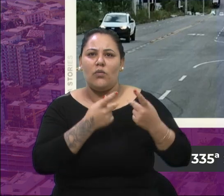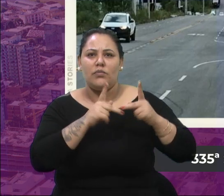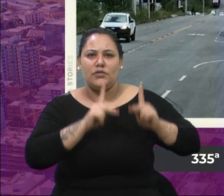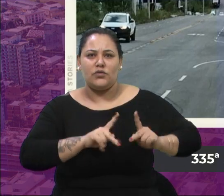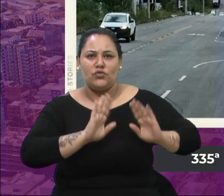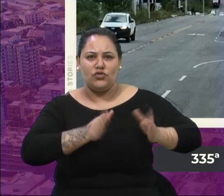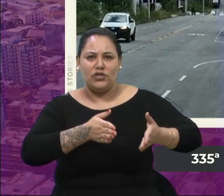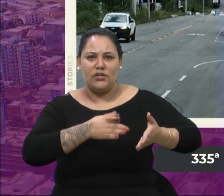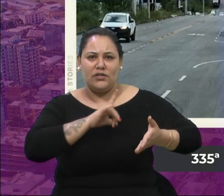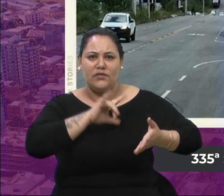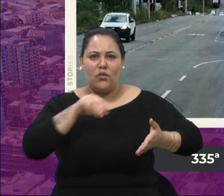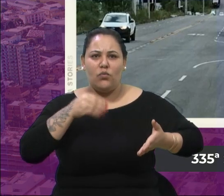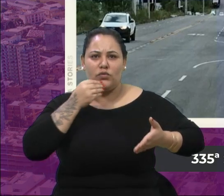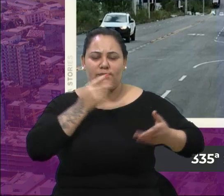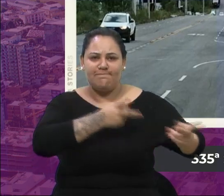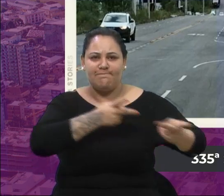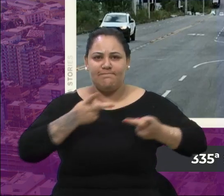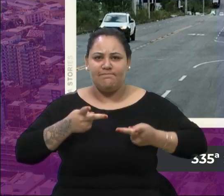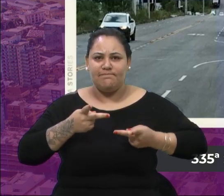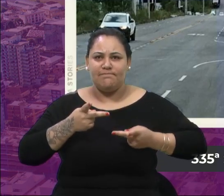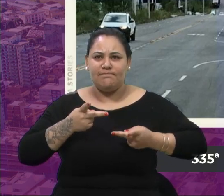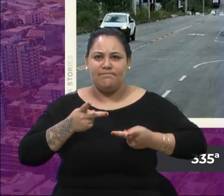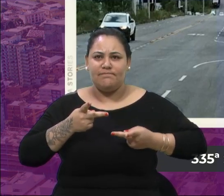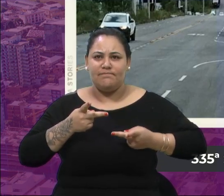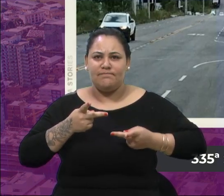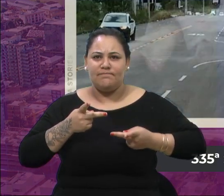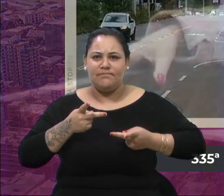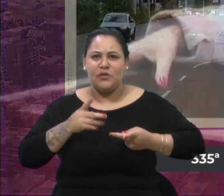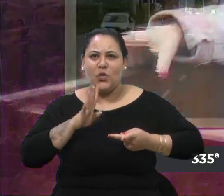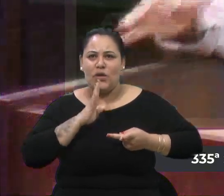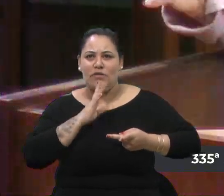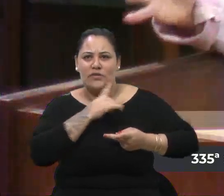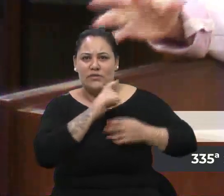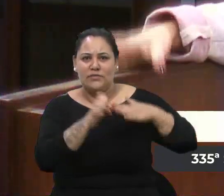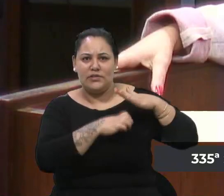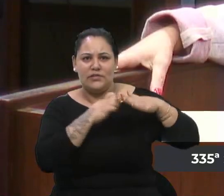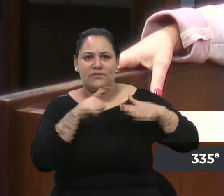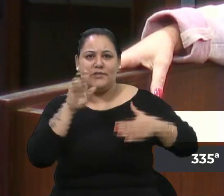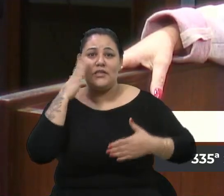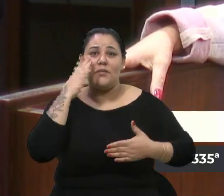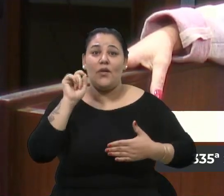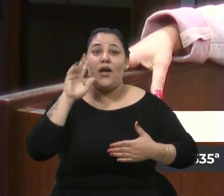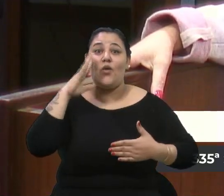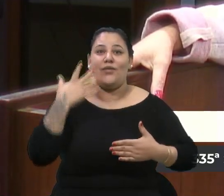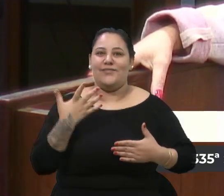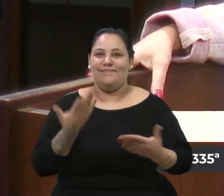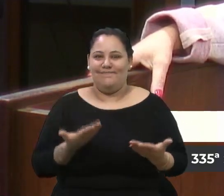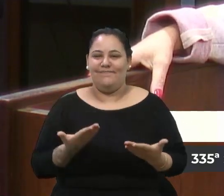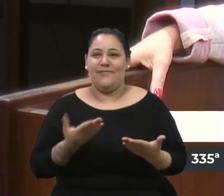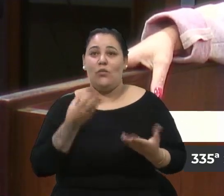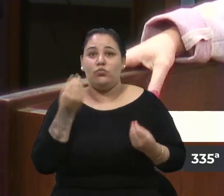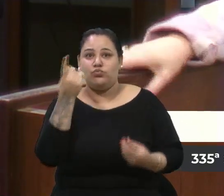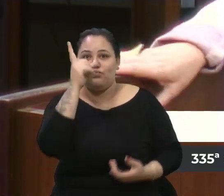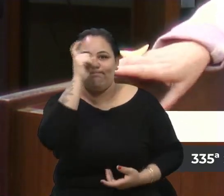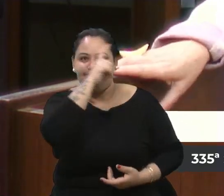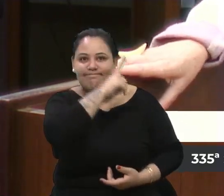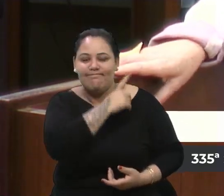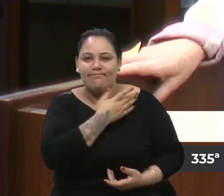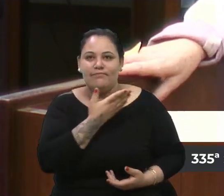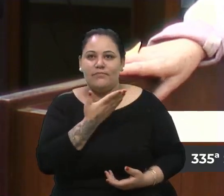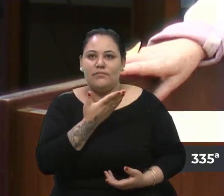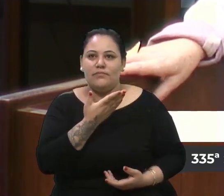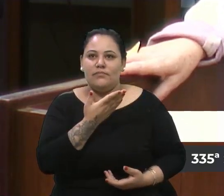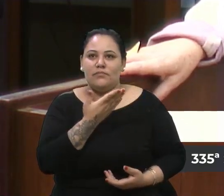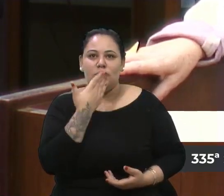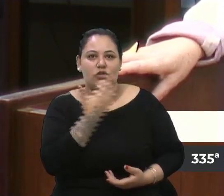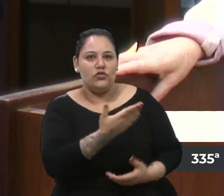teve a oportunidade de visitar a CAF, vai saber o que eu estou falando. É muito difícil uma declaração